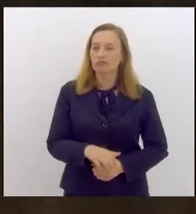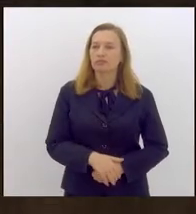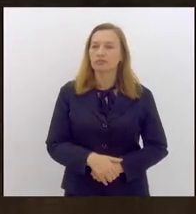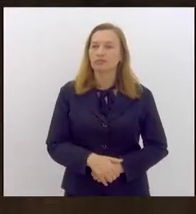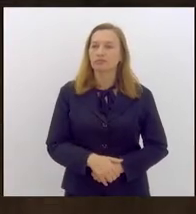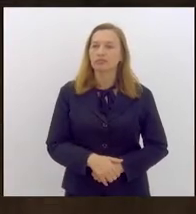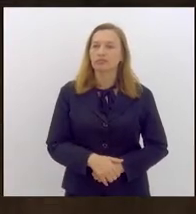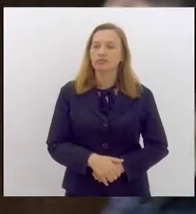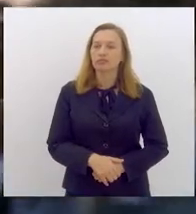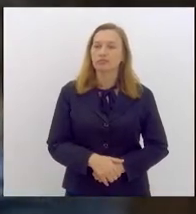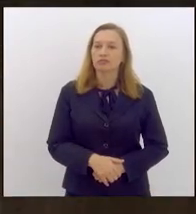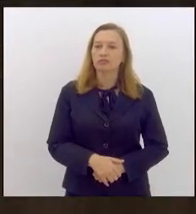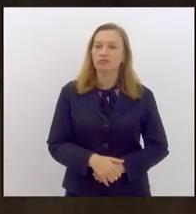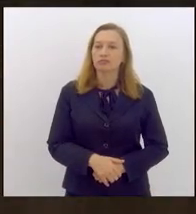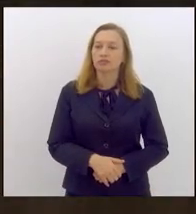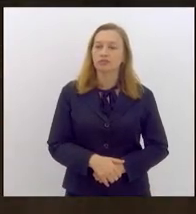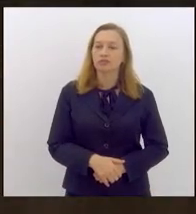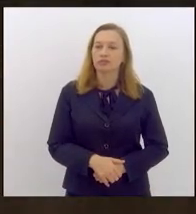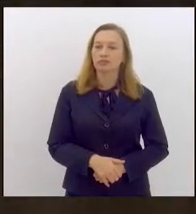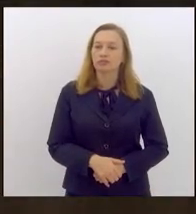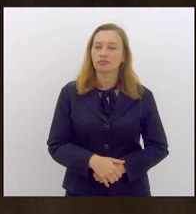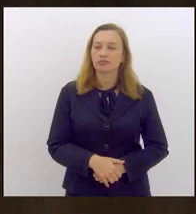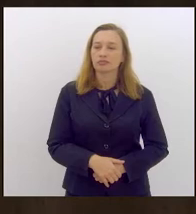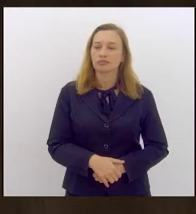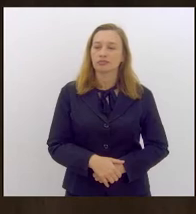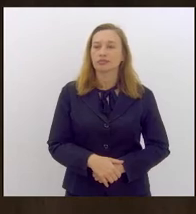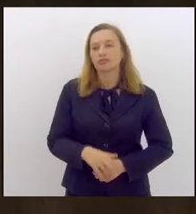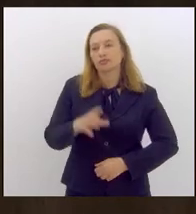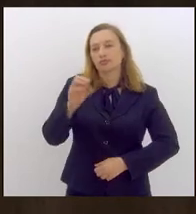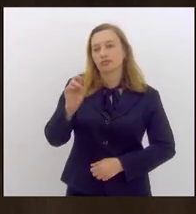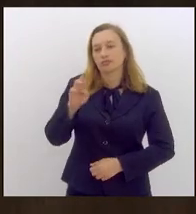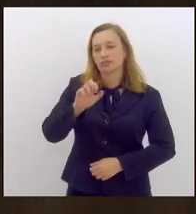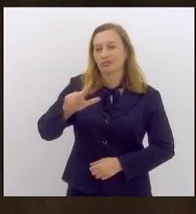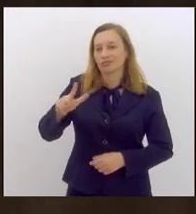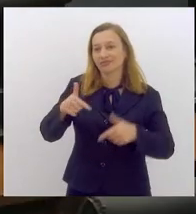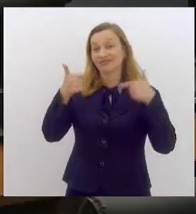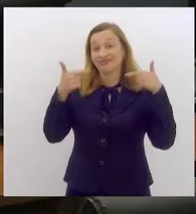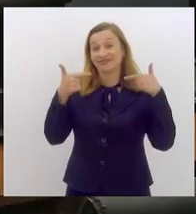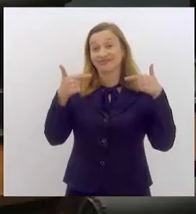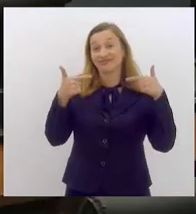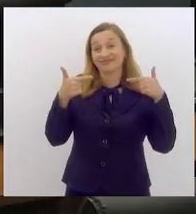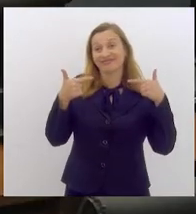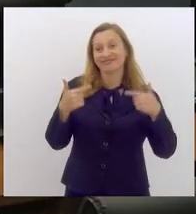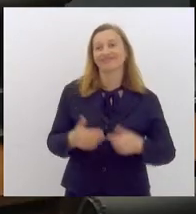favorável. Para ver se o Coronel Salema dá um sorriso.